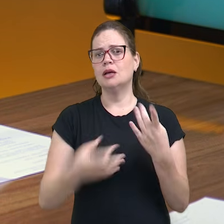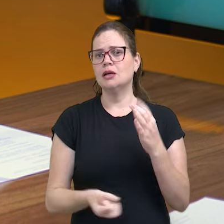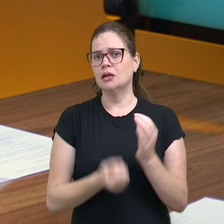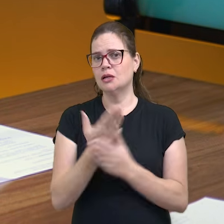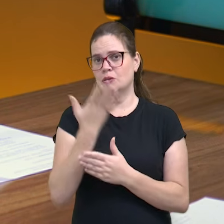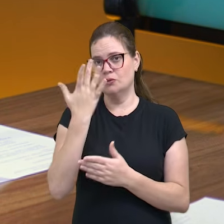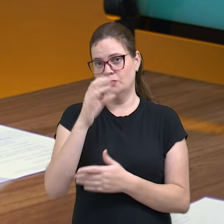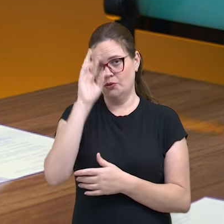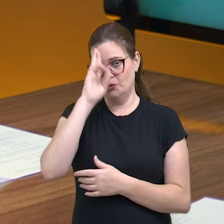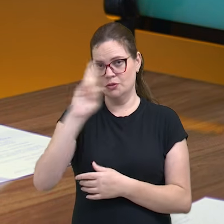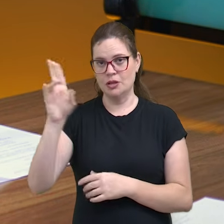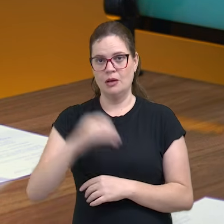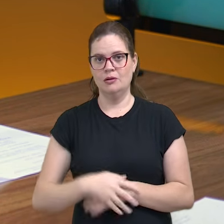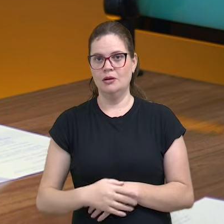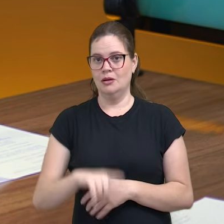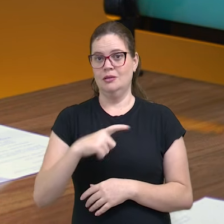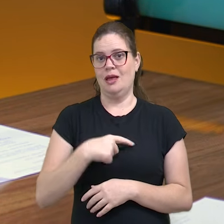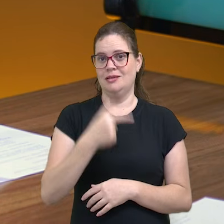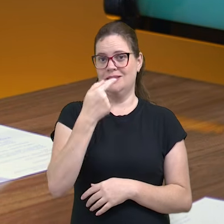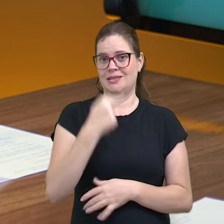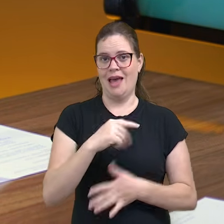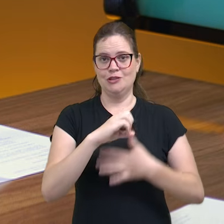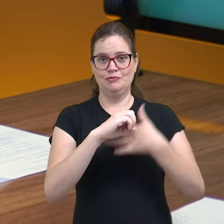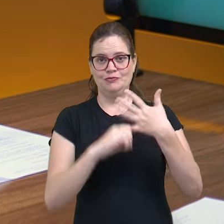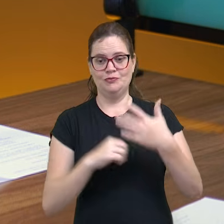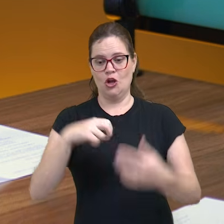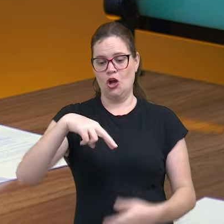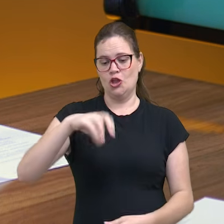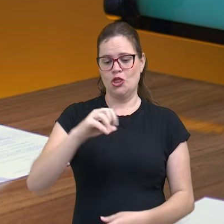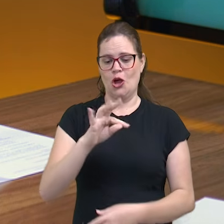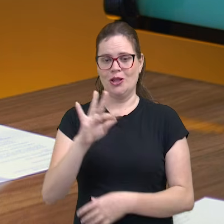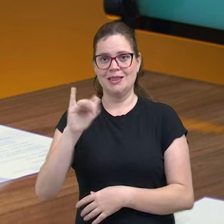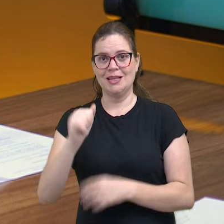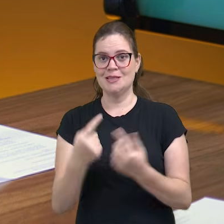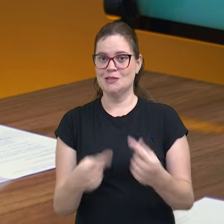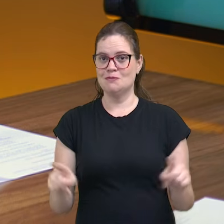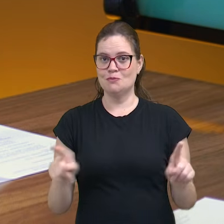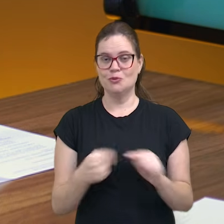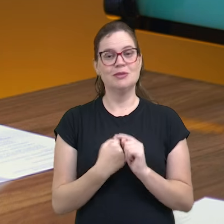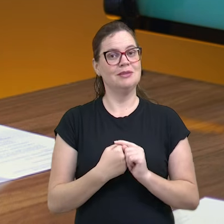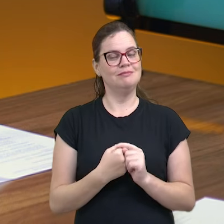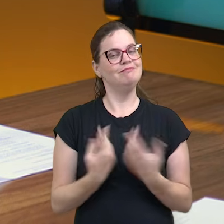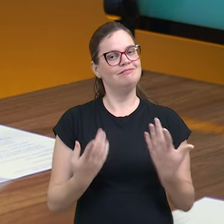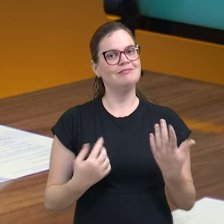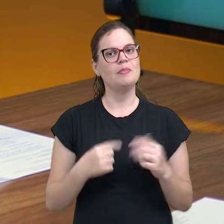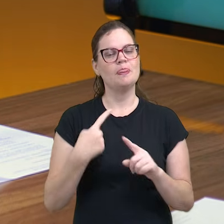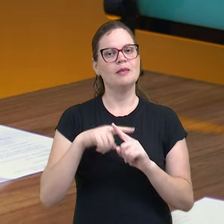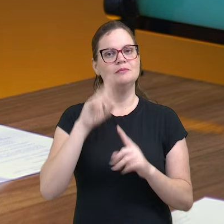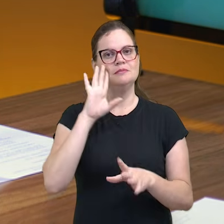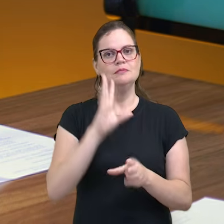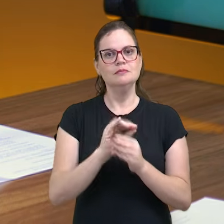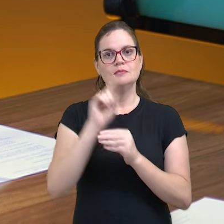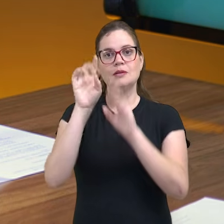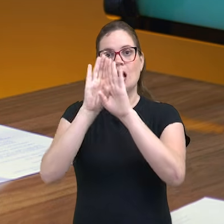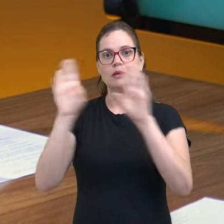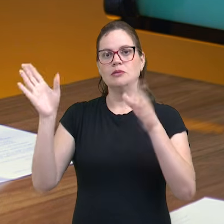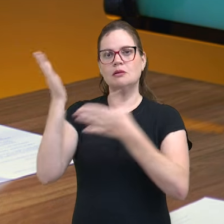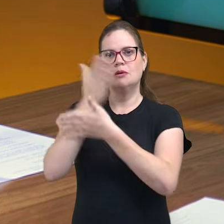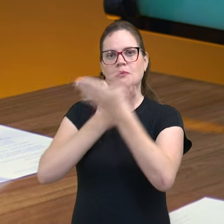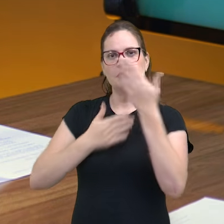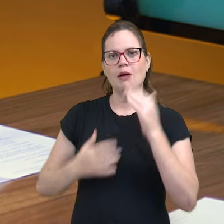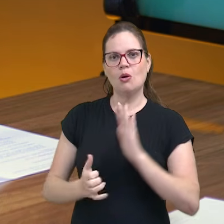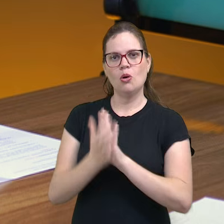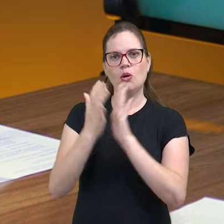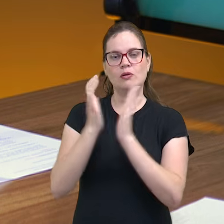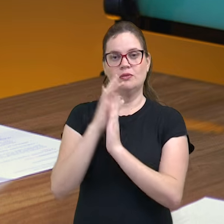música, e a música foi criada pelo Senhor, são 7 as notas musicais, mas nós vemos que o